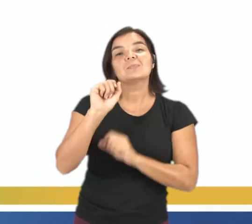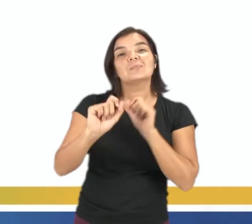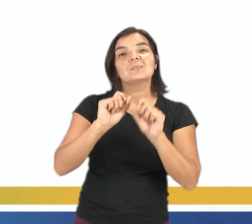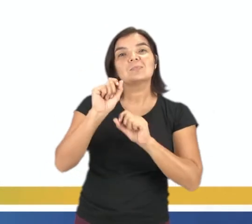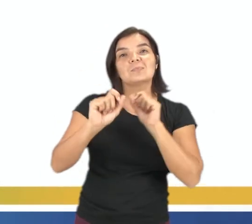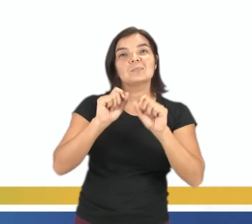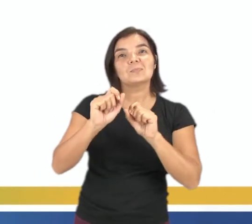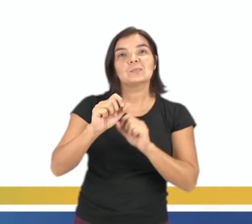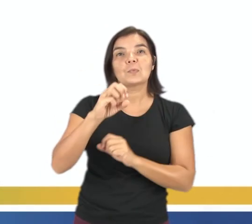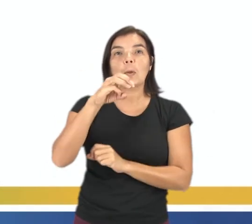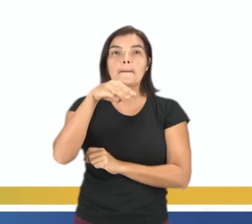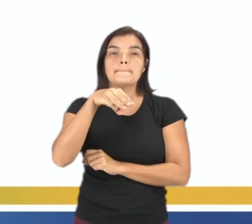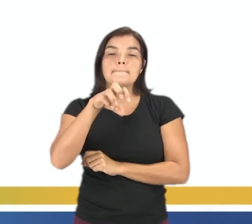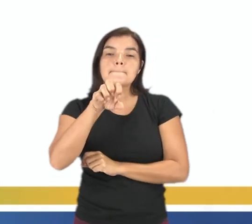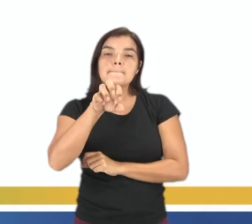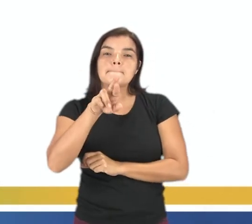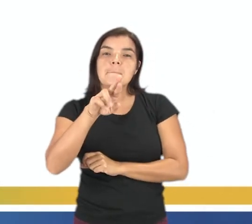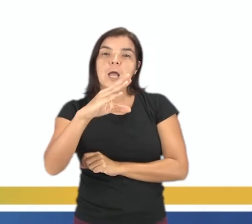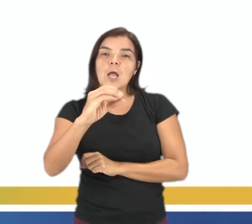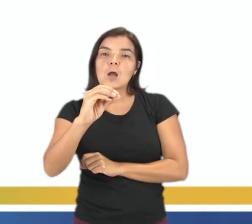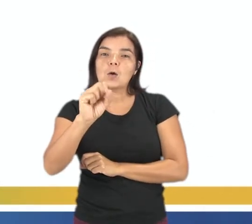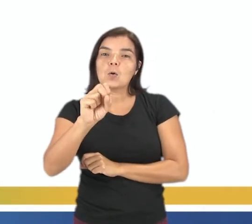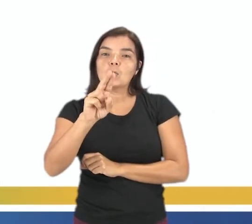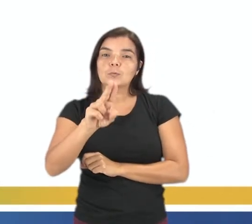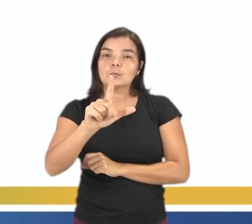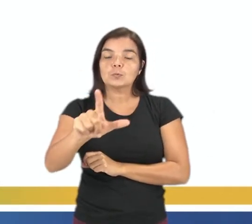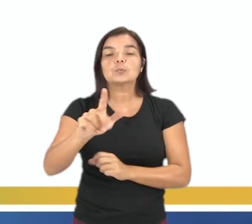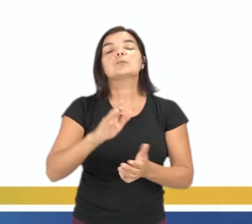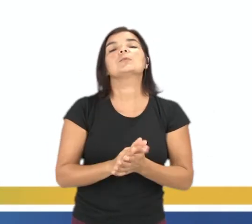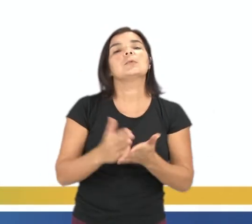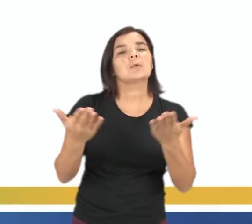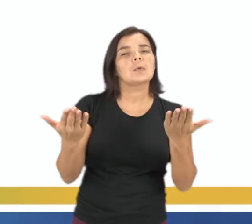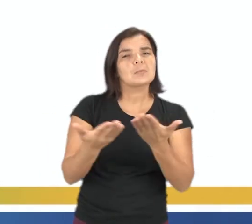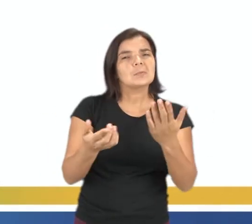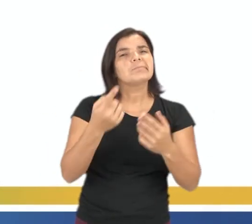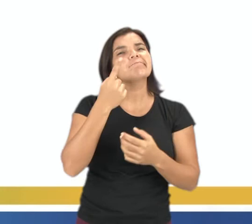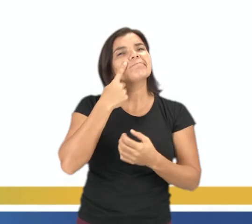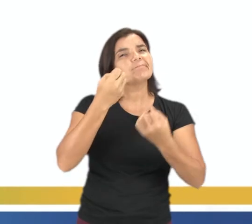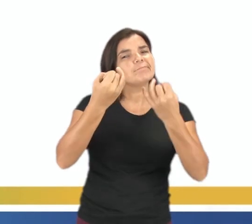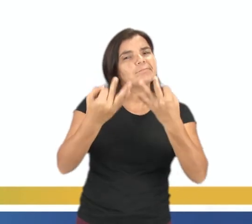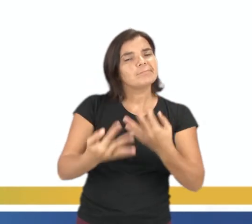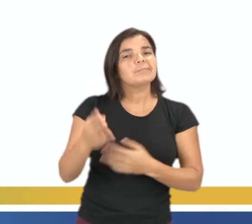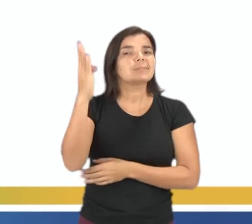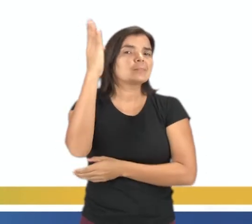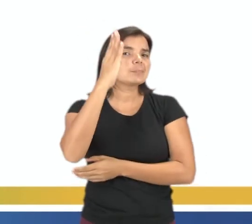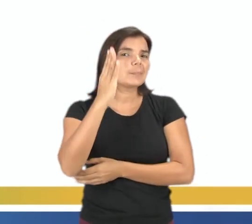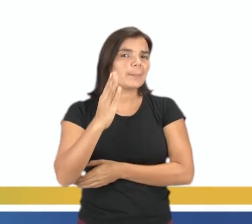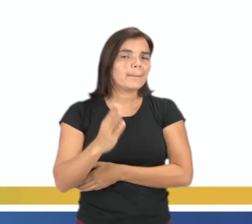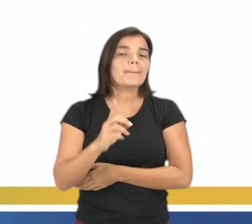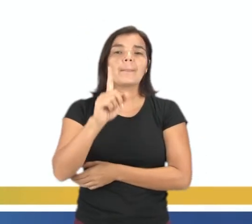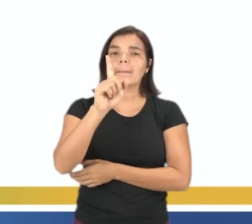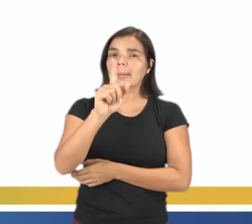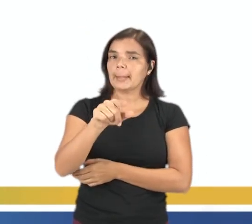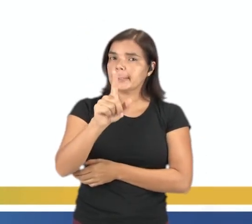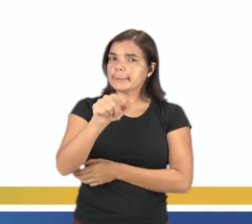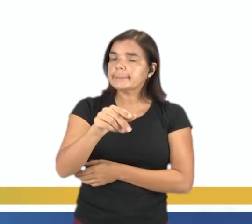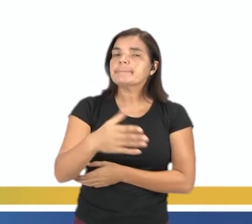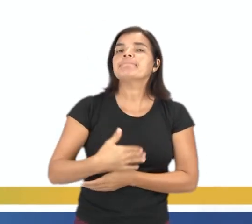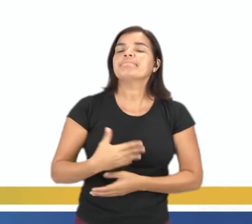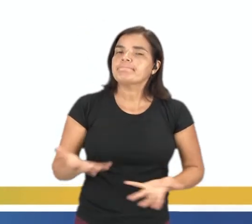do Mercosul. E aí, atualmente, pode-se dizer que o Brasil é um dos